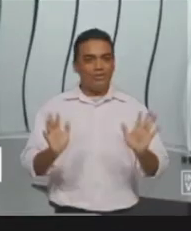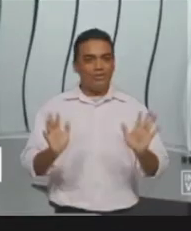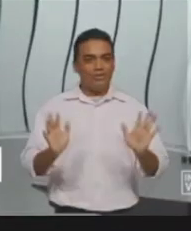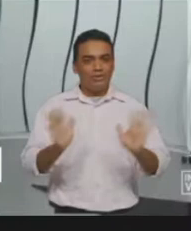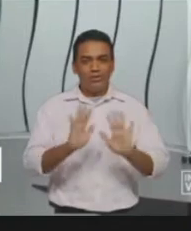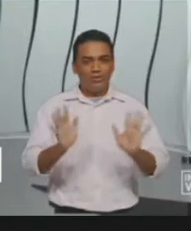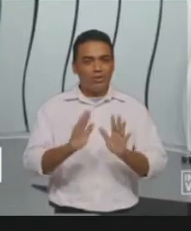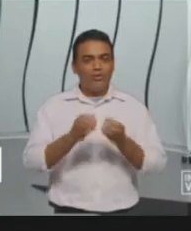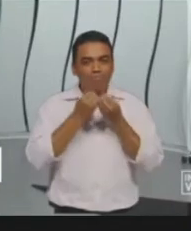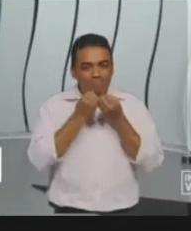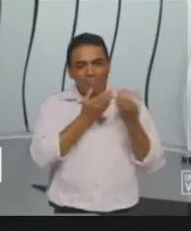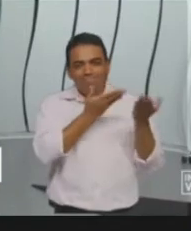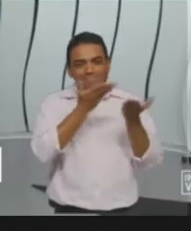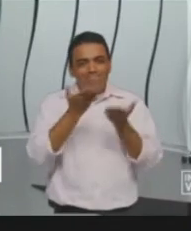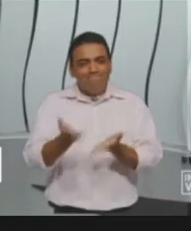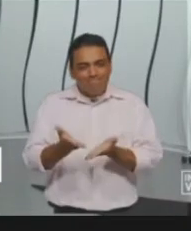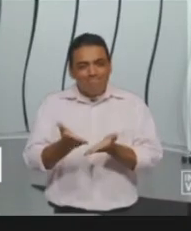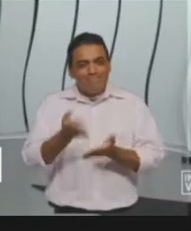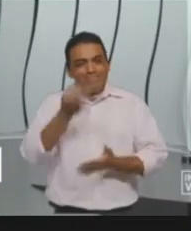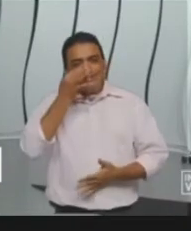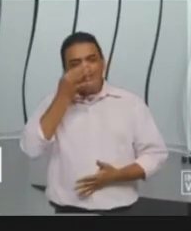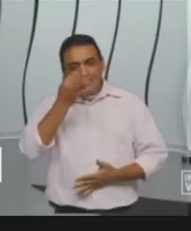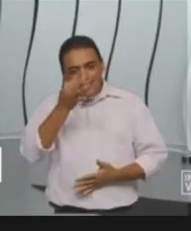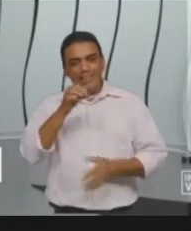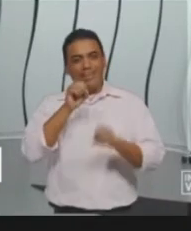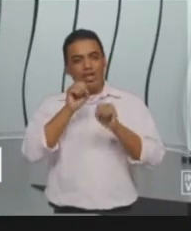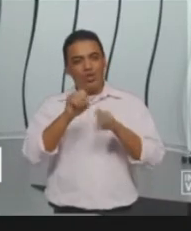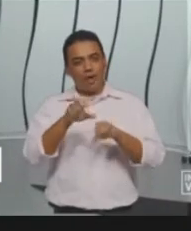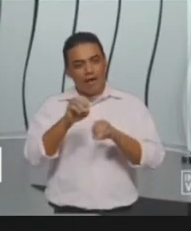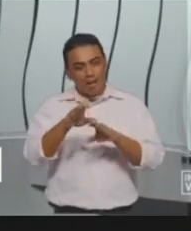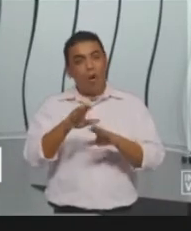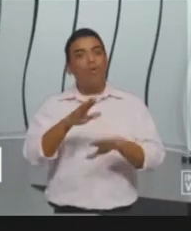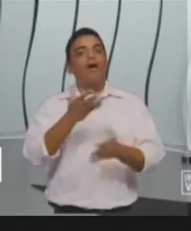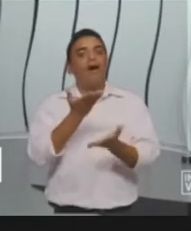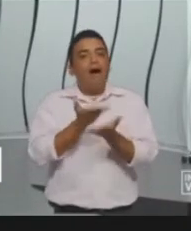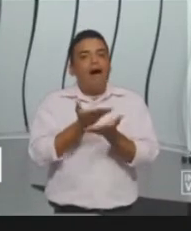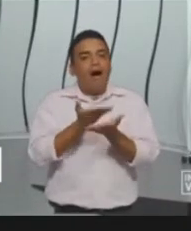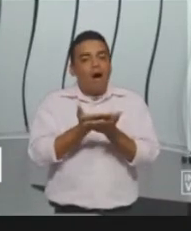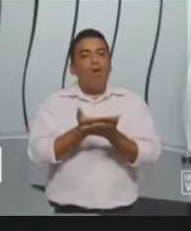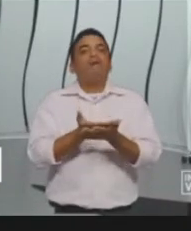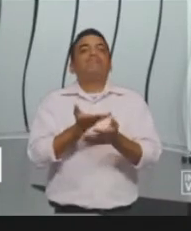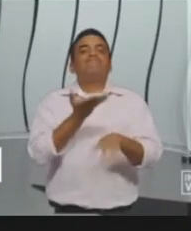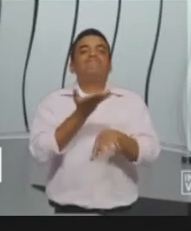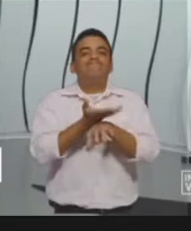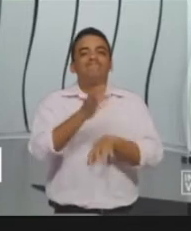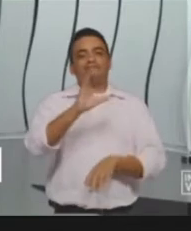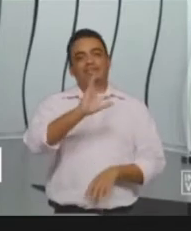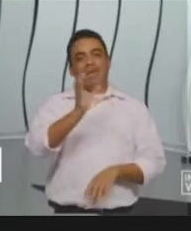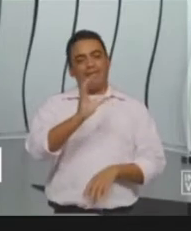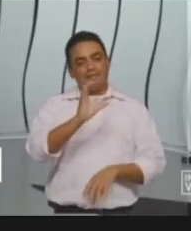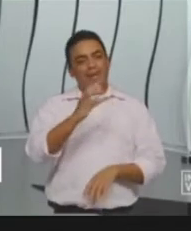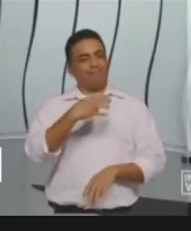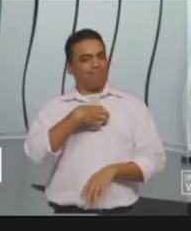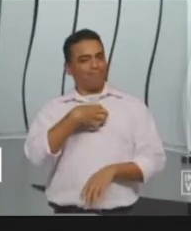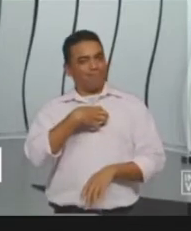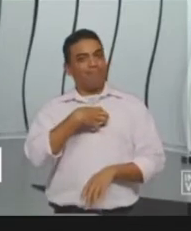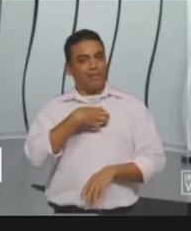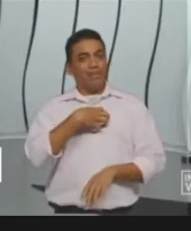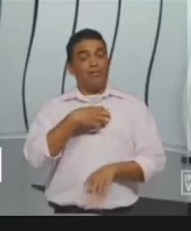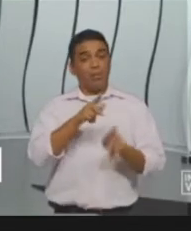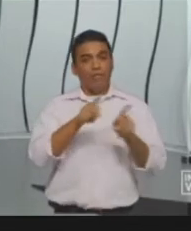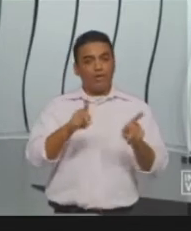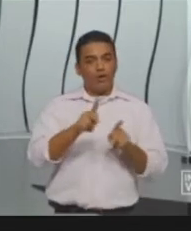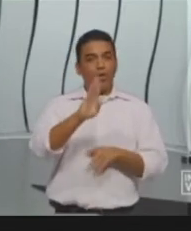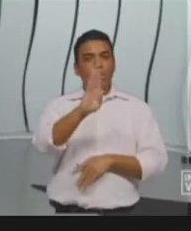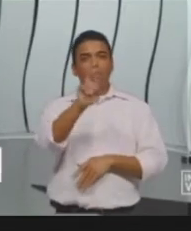Olá, seja bem-vindo a mais um Se Liga na Educação de Ciências. Eu sou o Bruno Galvão, o seu professor de ciências. Eu vou falar com